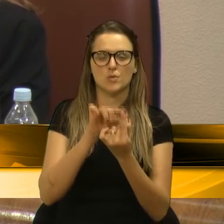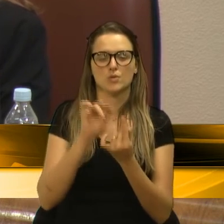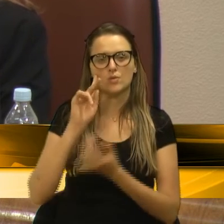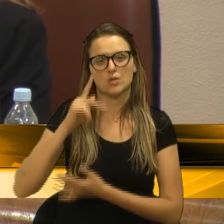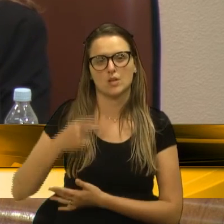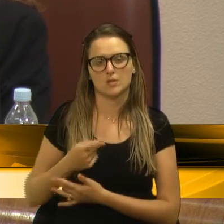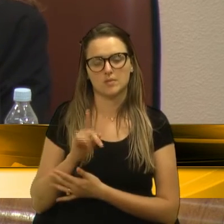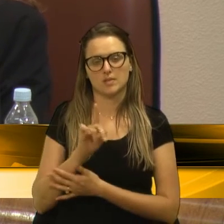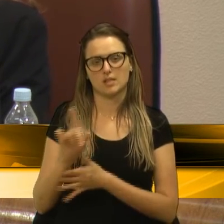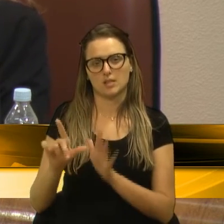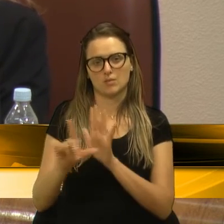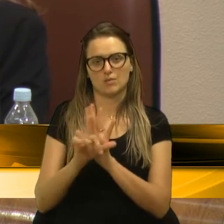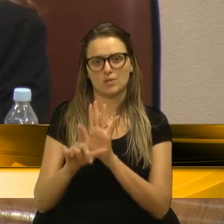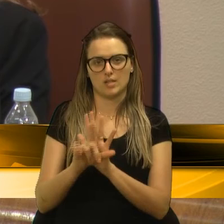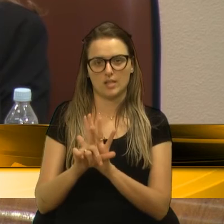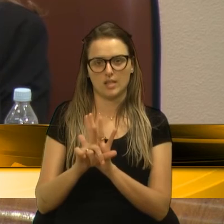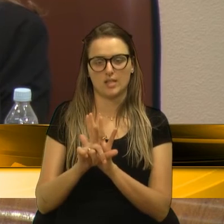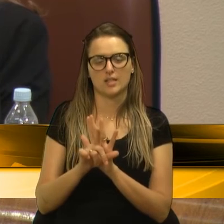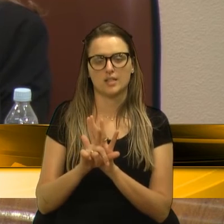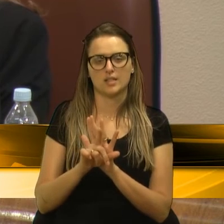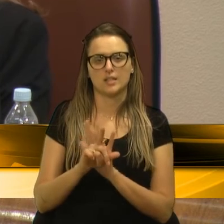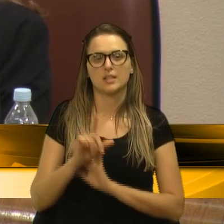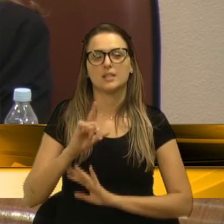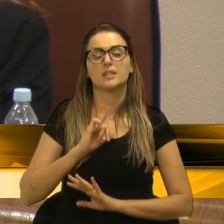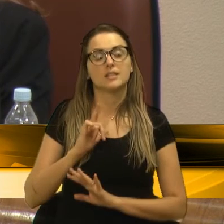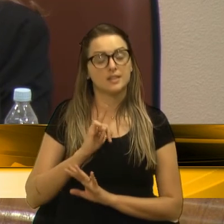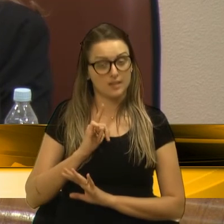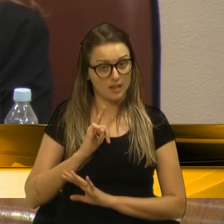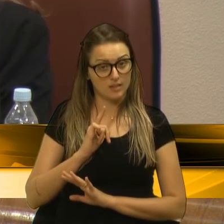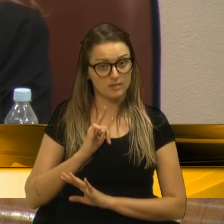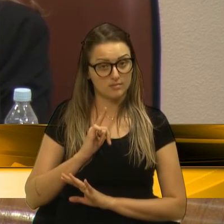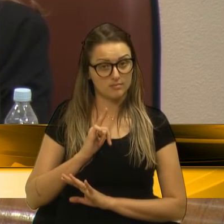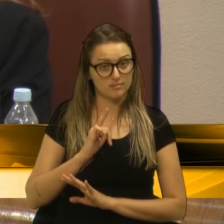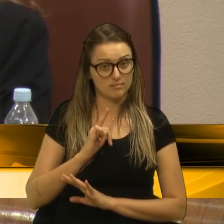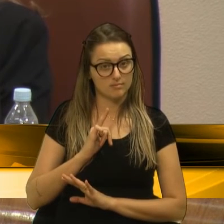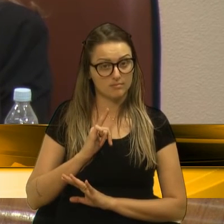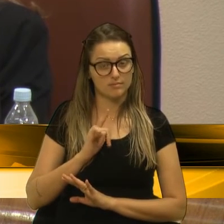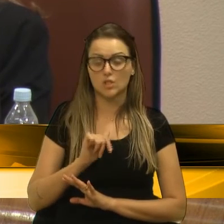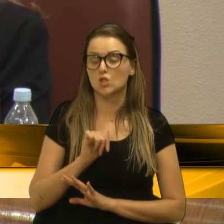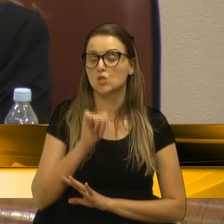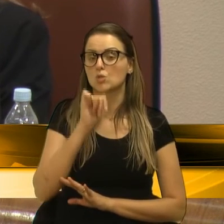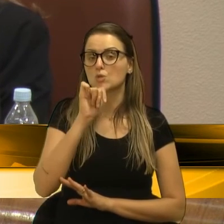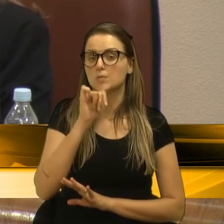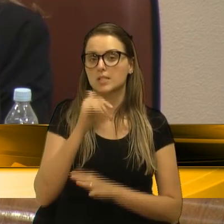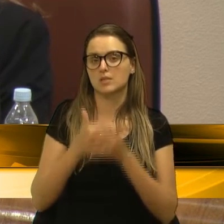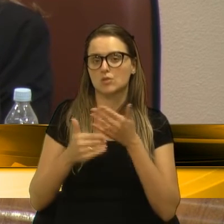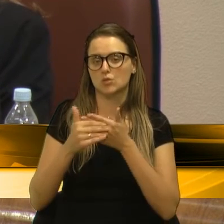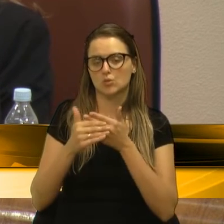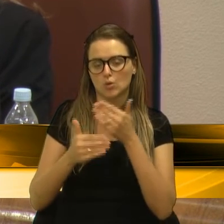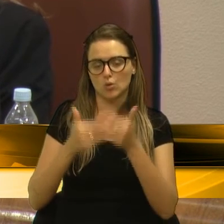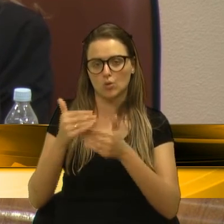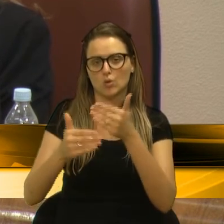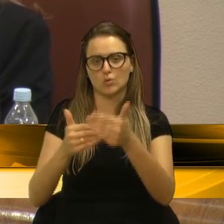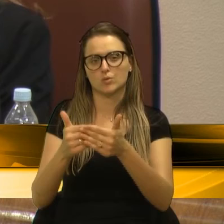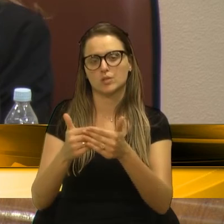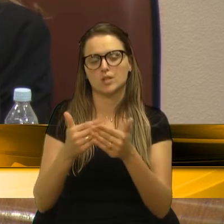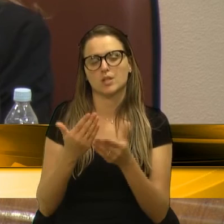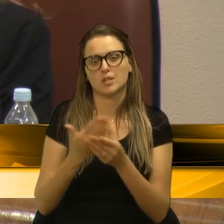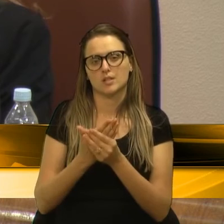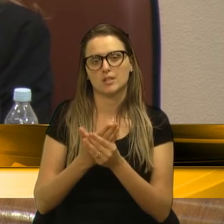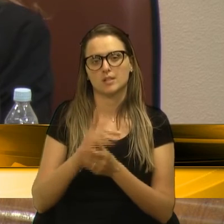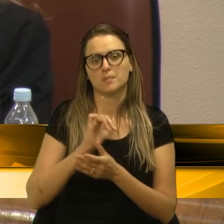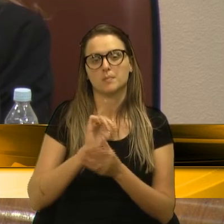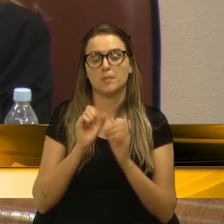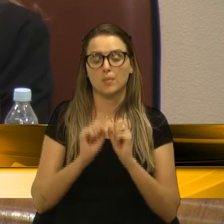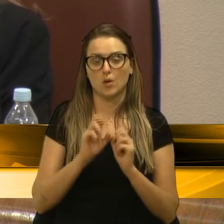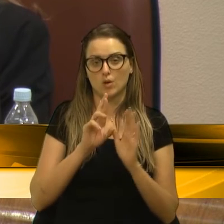da ilegalidade compassível como passivo de suspensão do certame, em comento, poderia